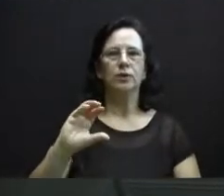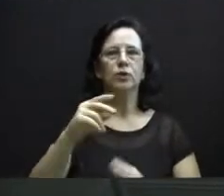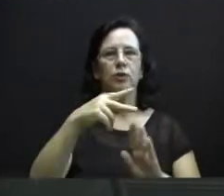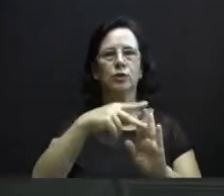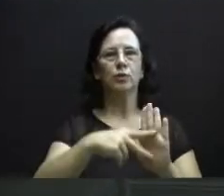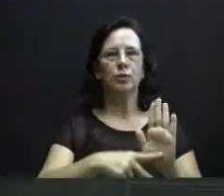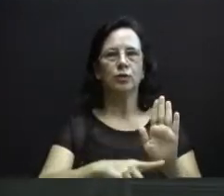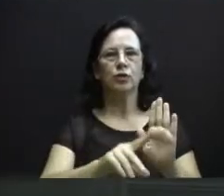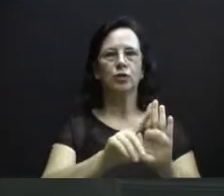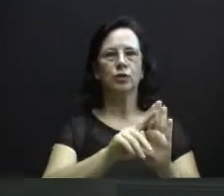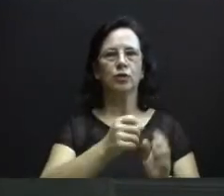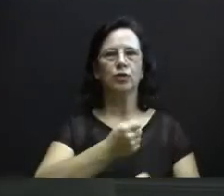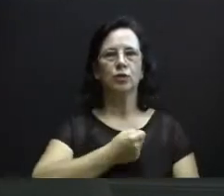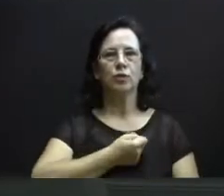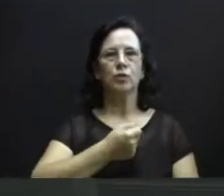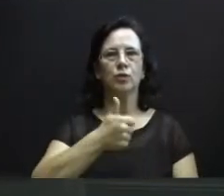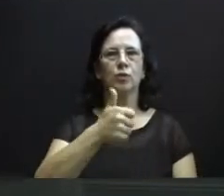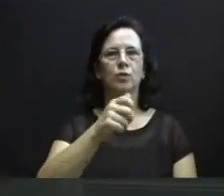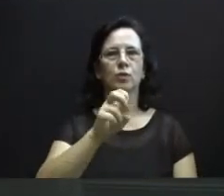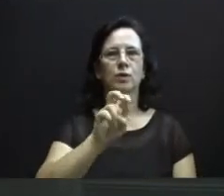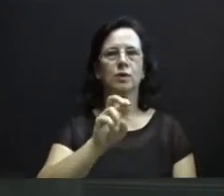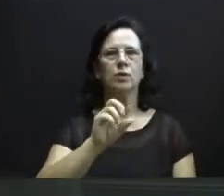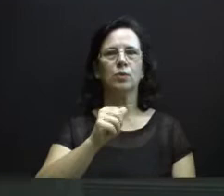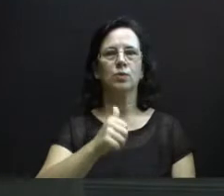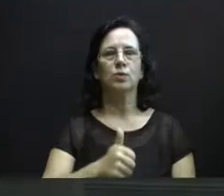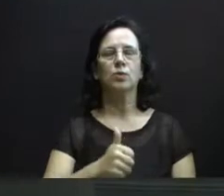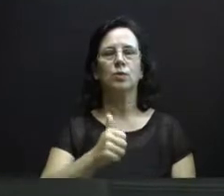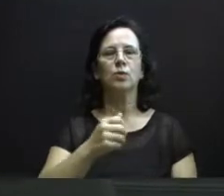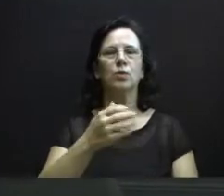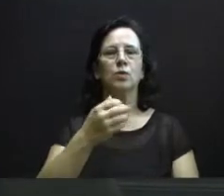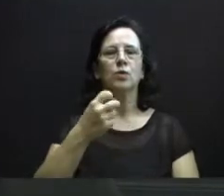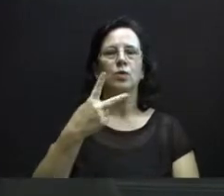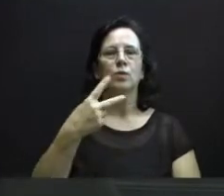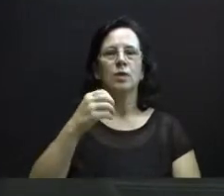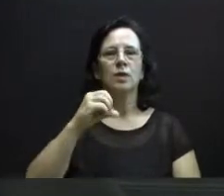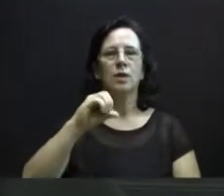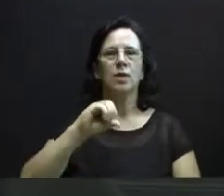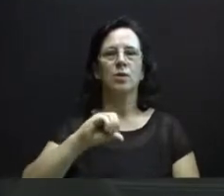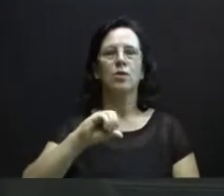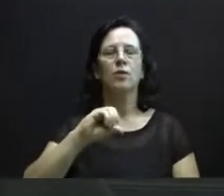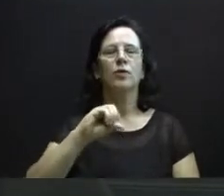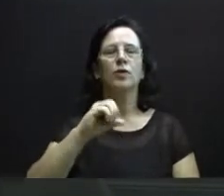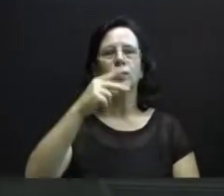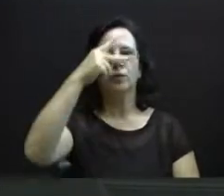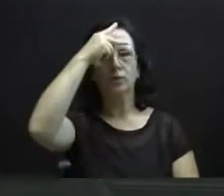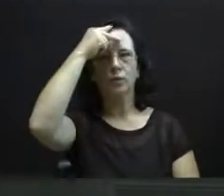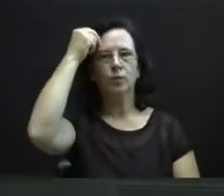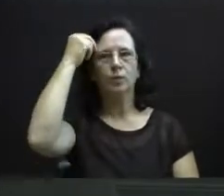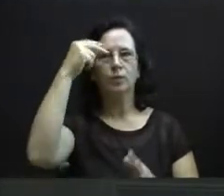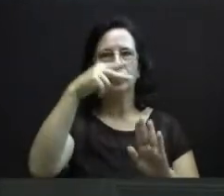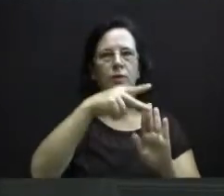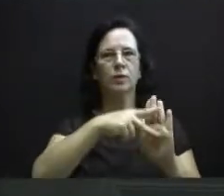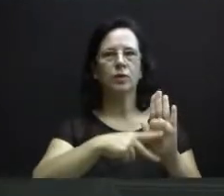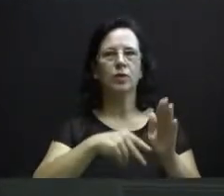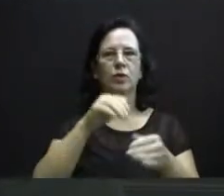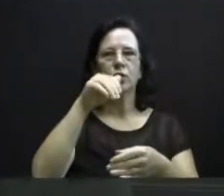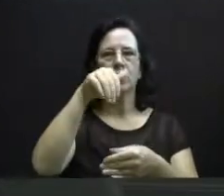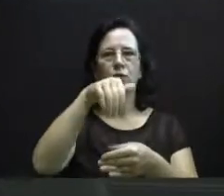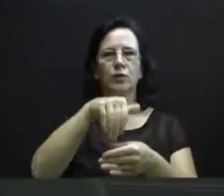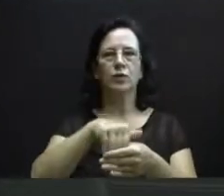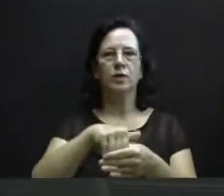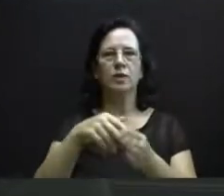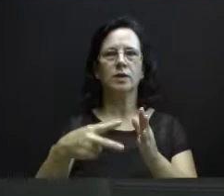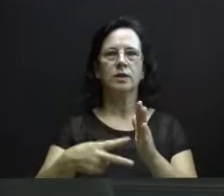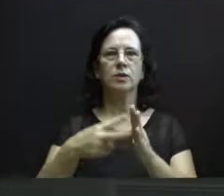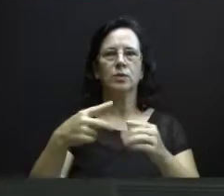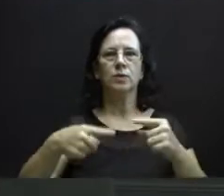projeto de lei de número 15 mar 2009 de autoria do prefeito municipal será votado em segunda